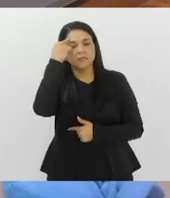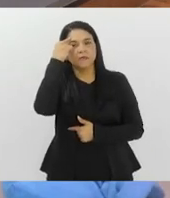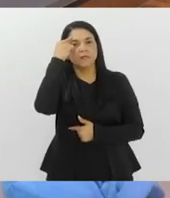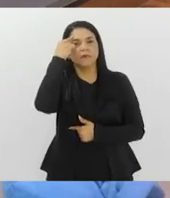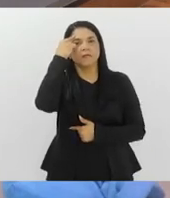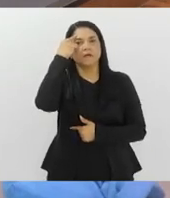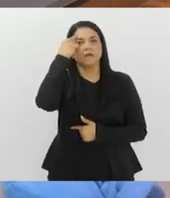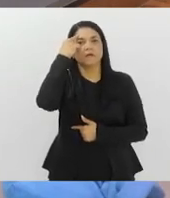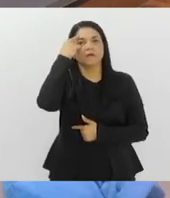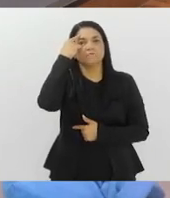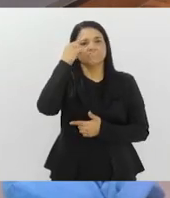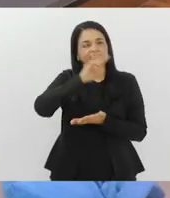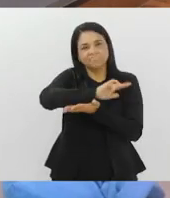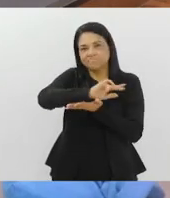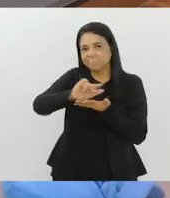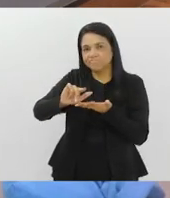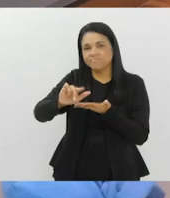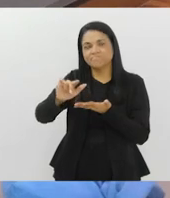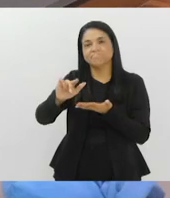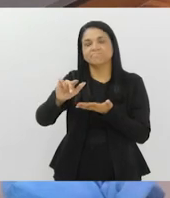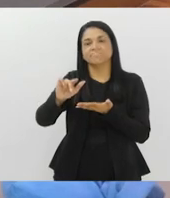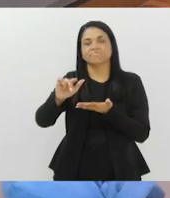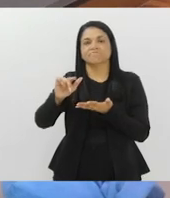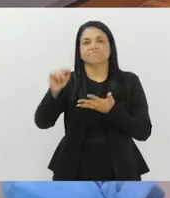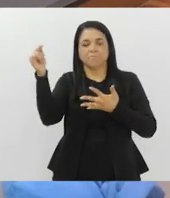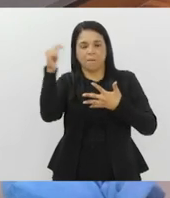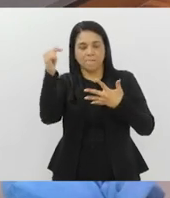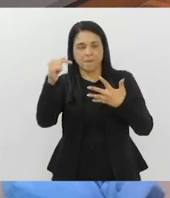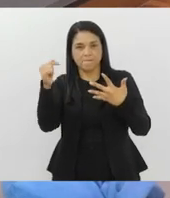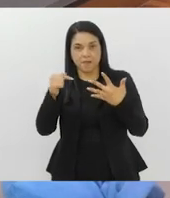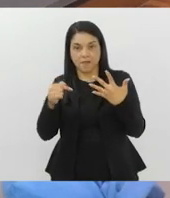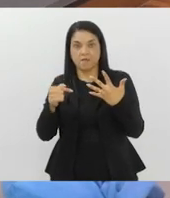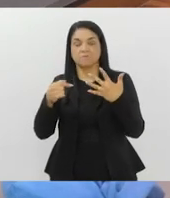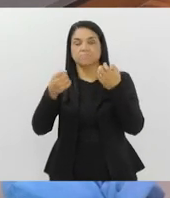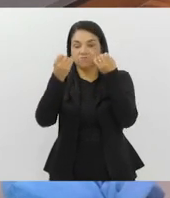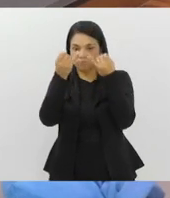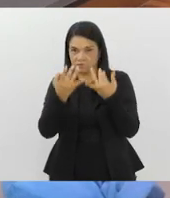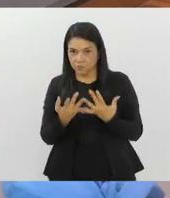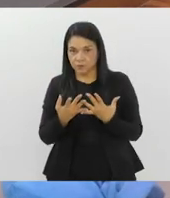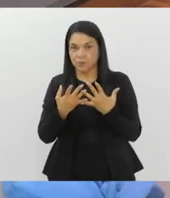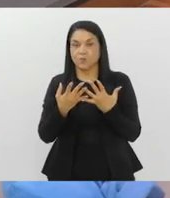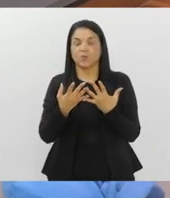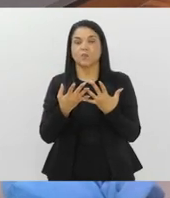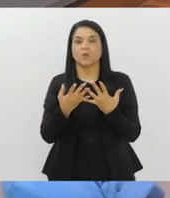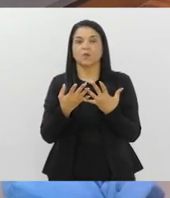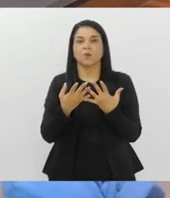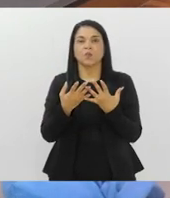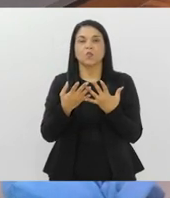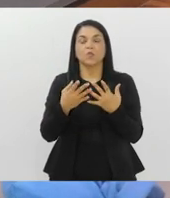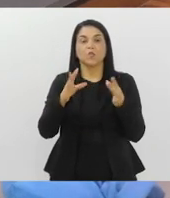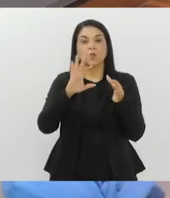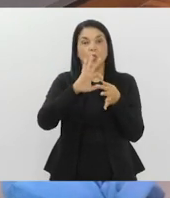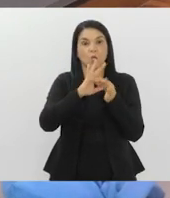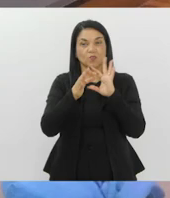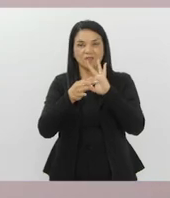nessas variáveis apresentadas pela senhora. Você trouxe o contexto de desigualdade